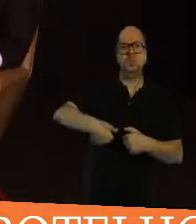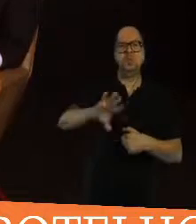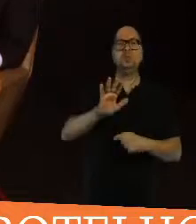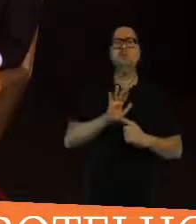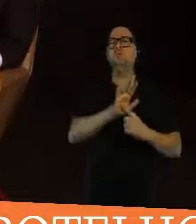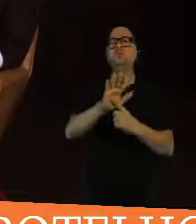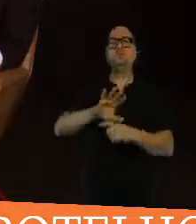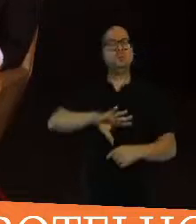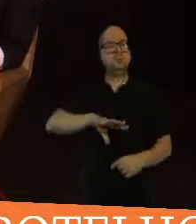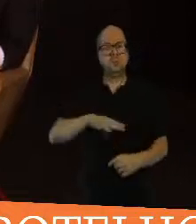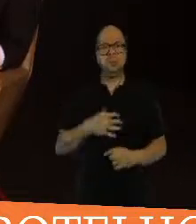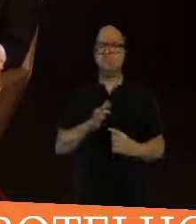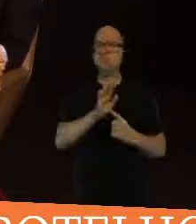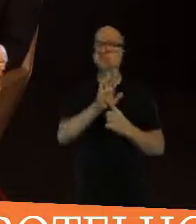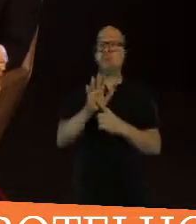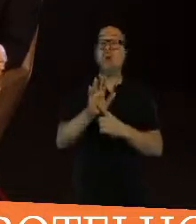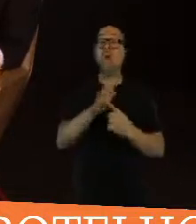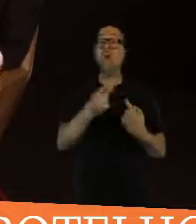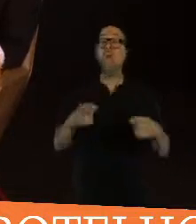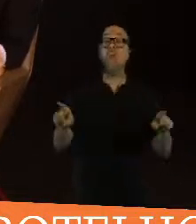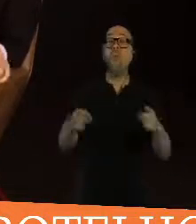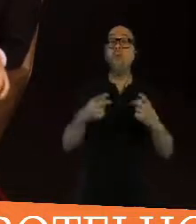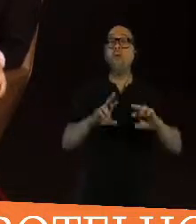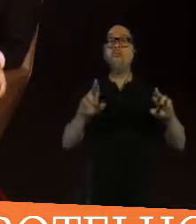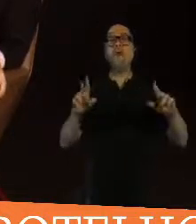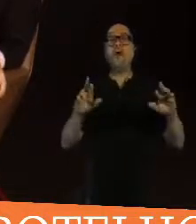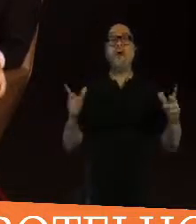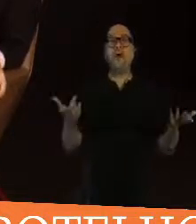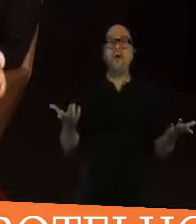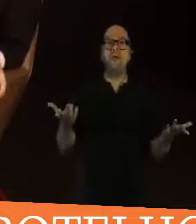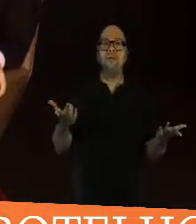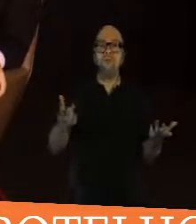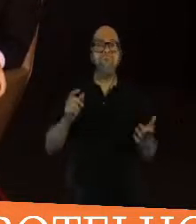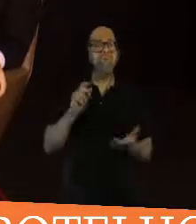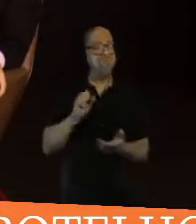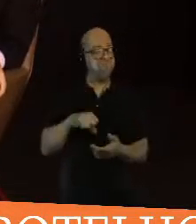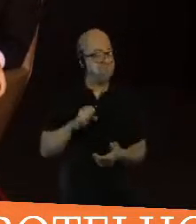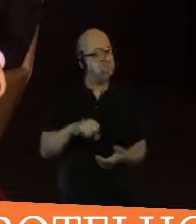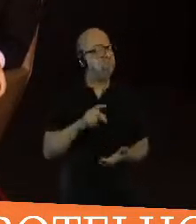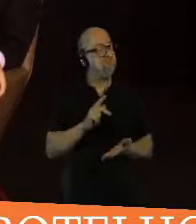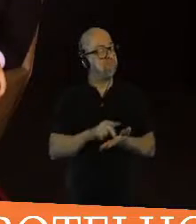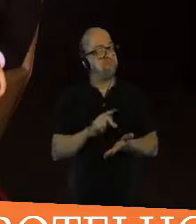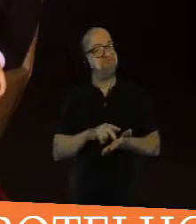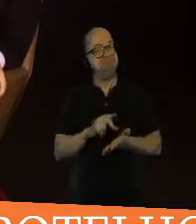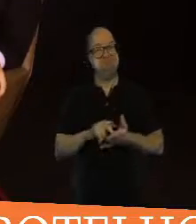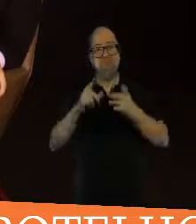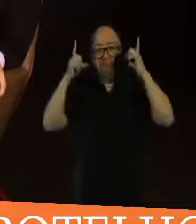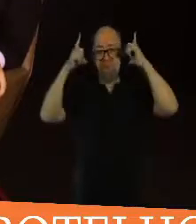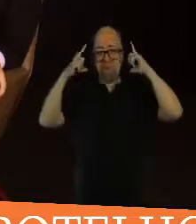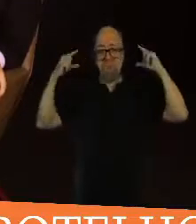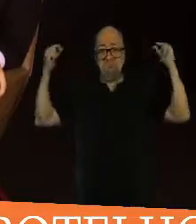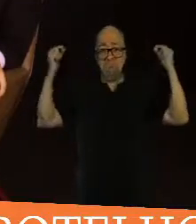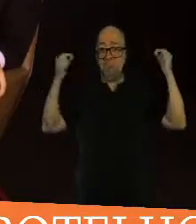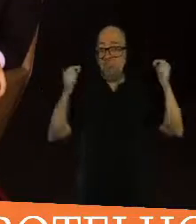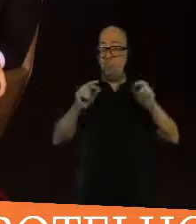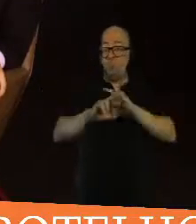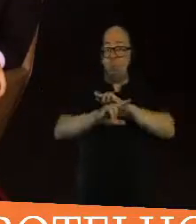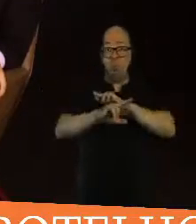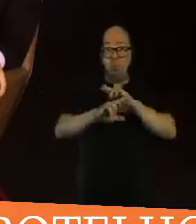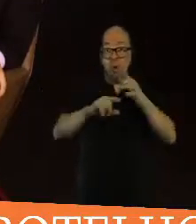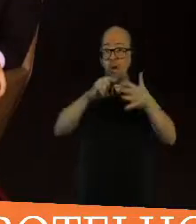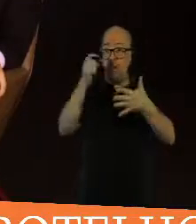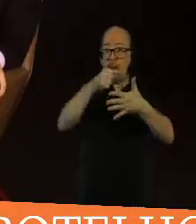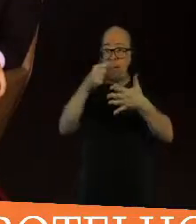para a música da época. Sim, e o Luiz Gonzaga tem tantas curiosidades sobre ele, né? Mas ele só